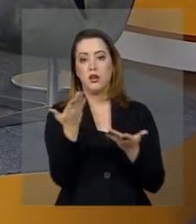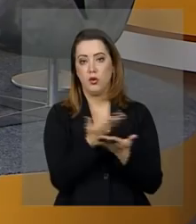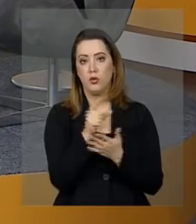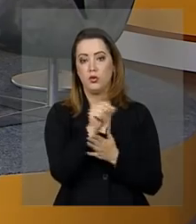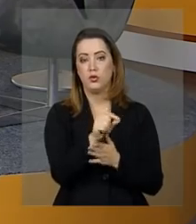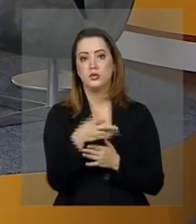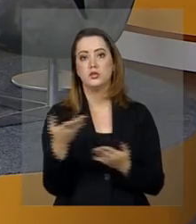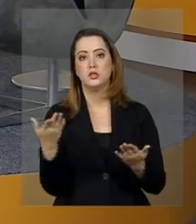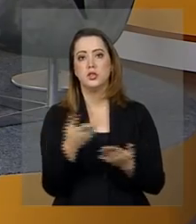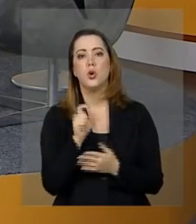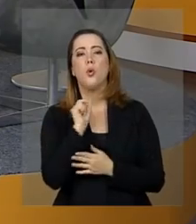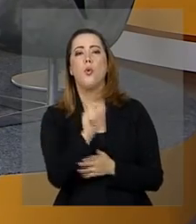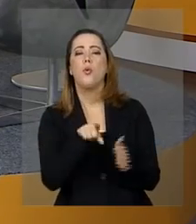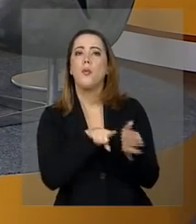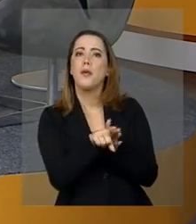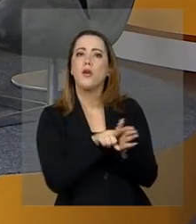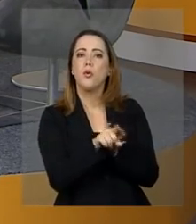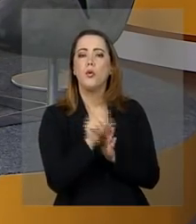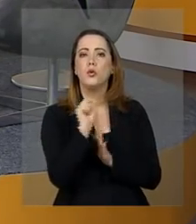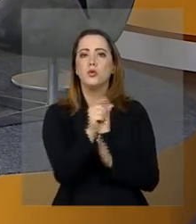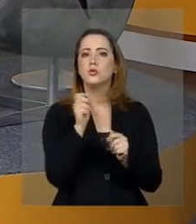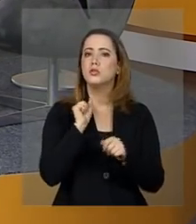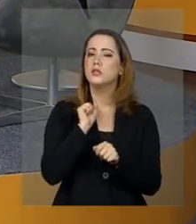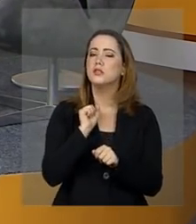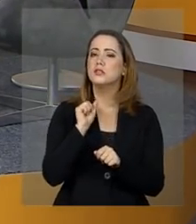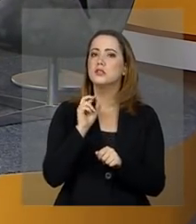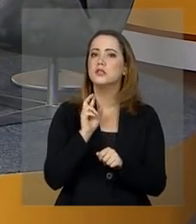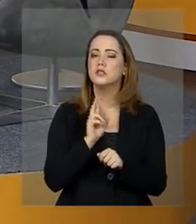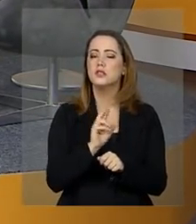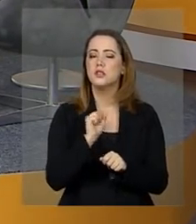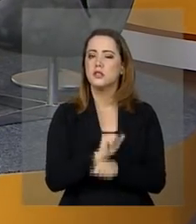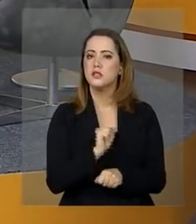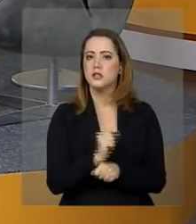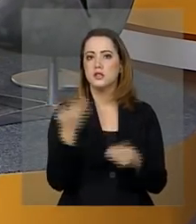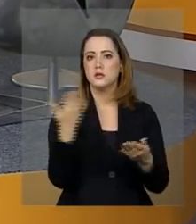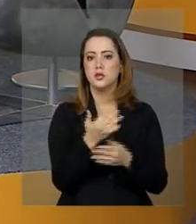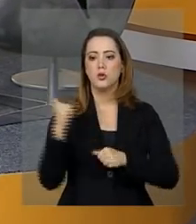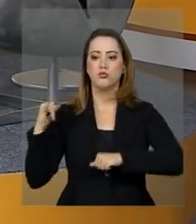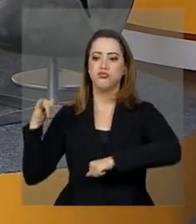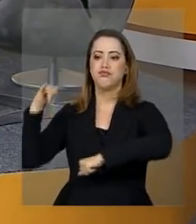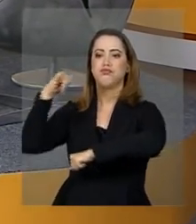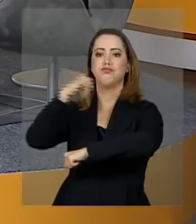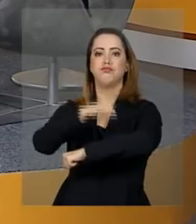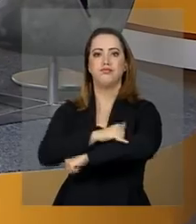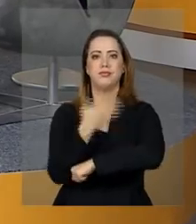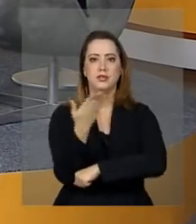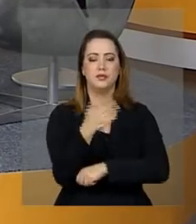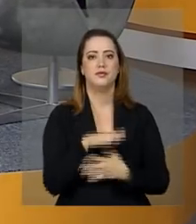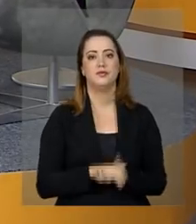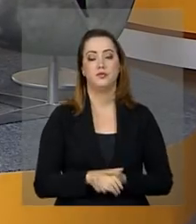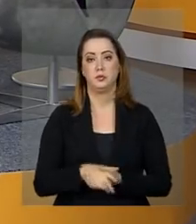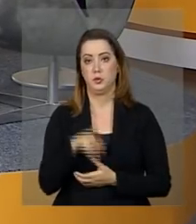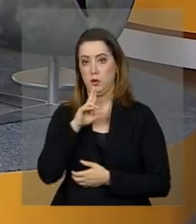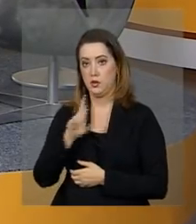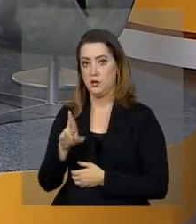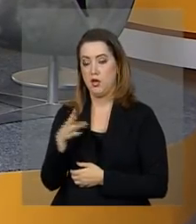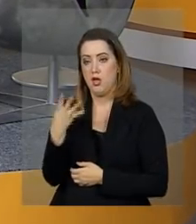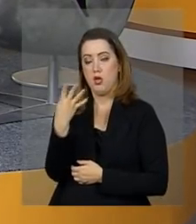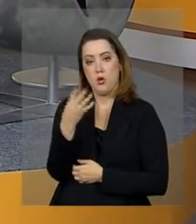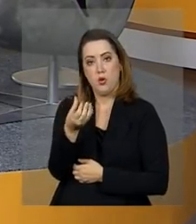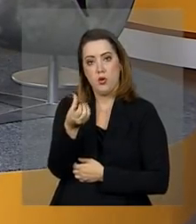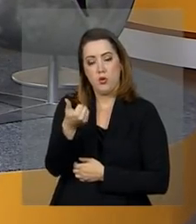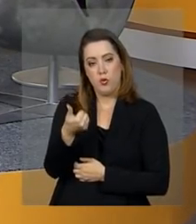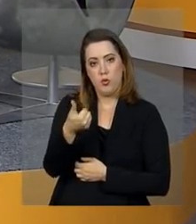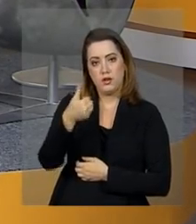O que pode se esperar do desfile da Força Aérea hoje, nesse 7 de setembro? São 419 militares desfilando,